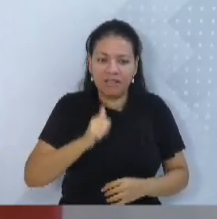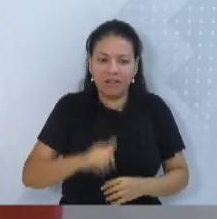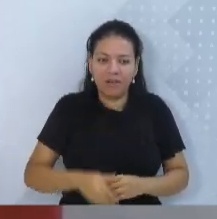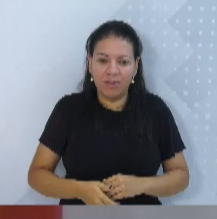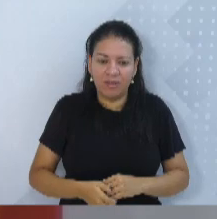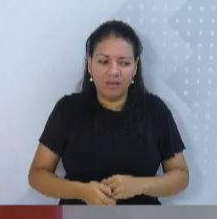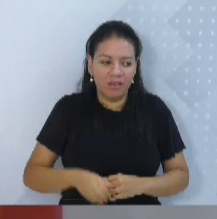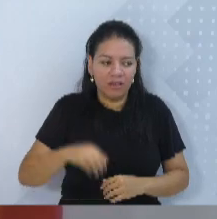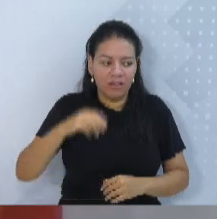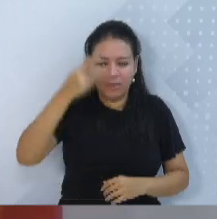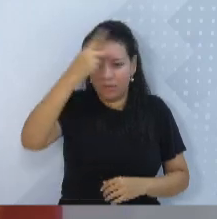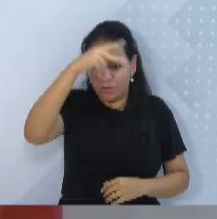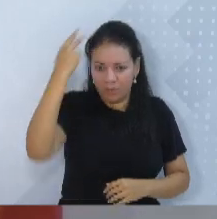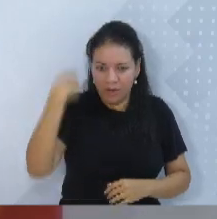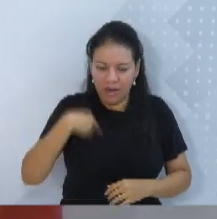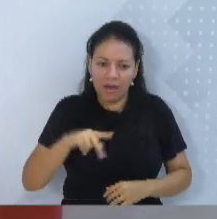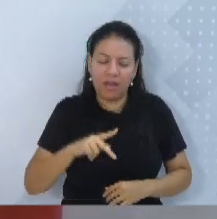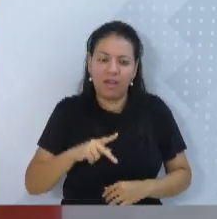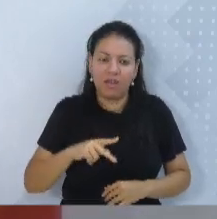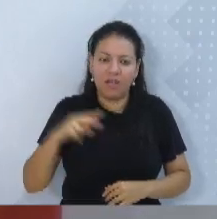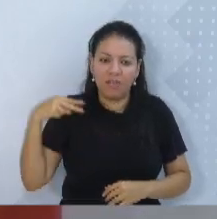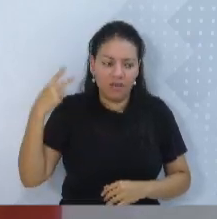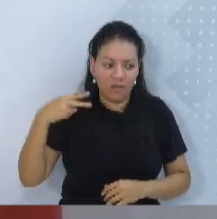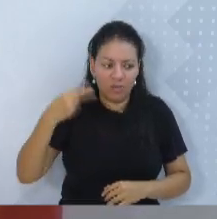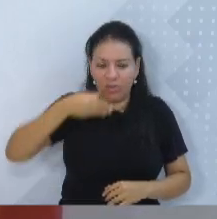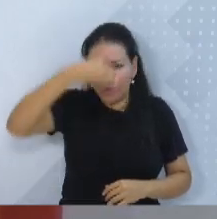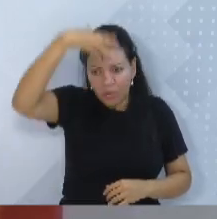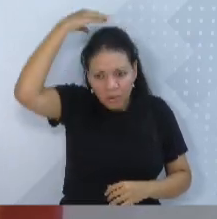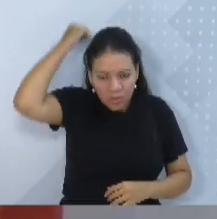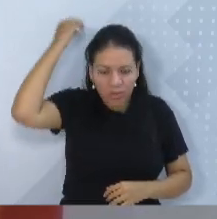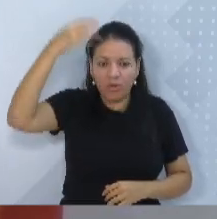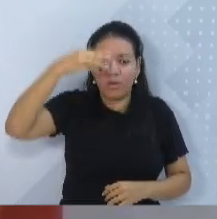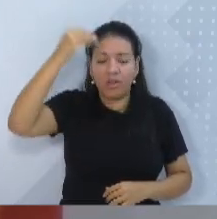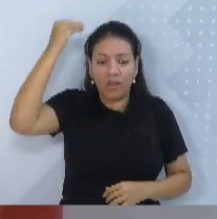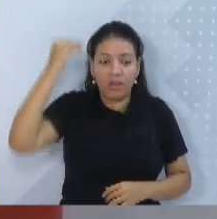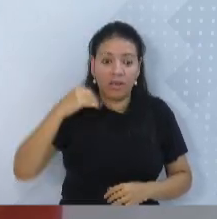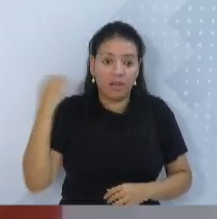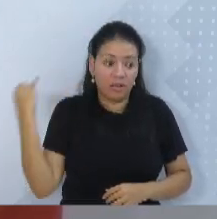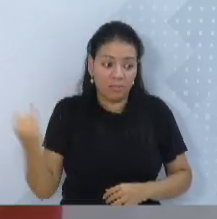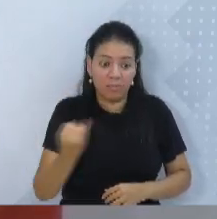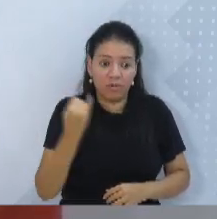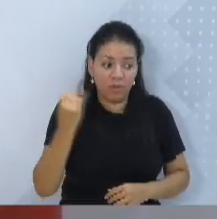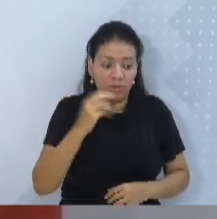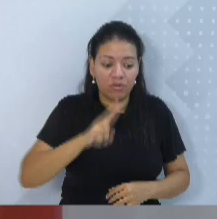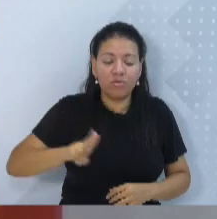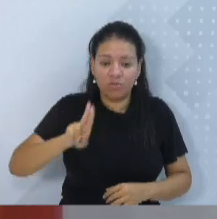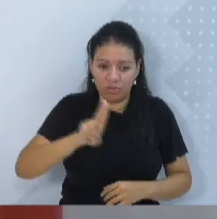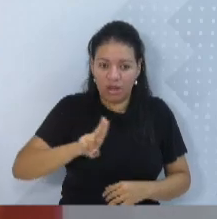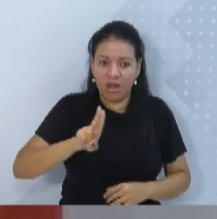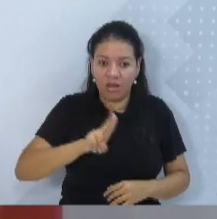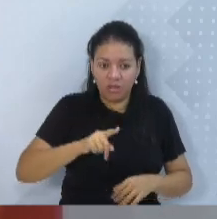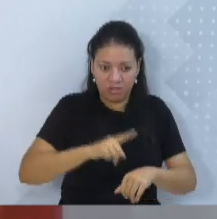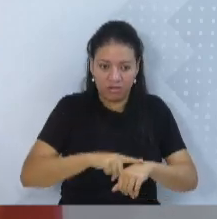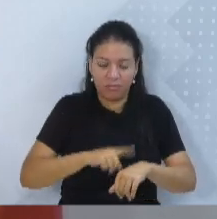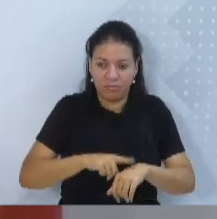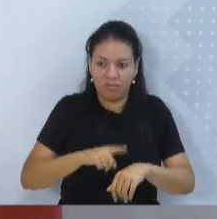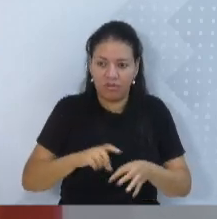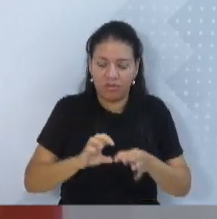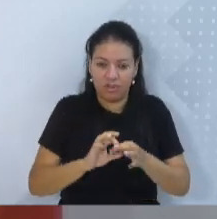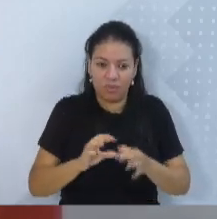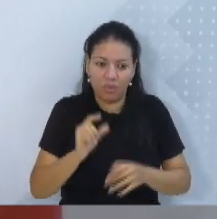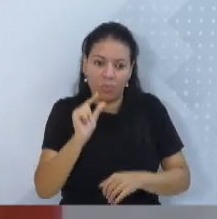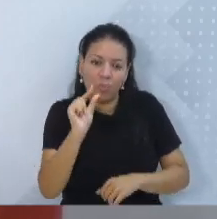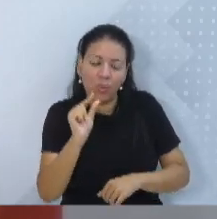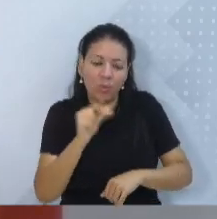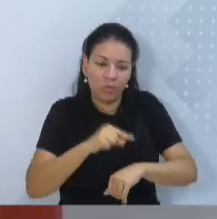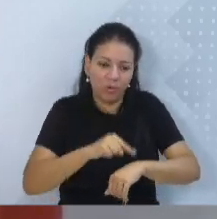Vereador Matias secretário de educação Vereador Campo pesado Vereador laser importante esse espaço não vou usar todo tempo porque quero deixar um pouco do meu tempo para você